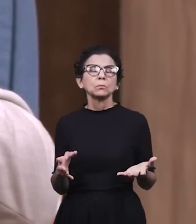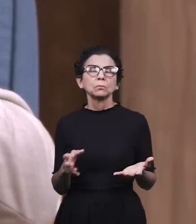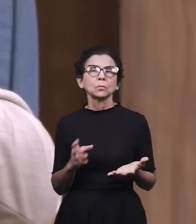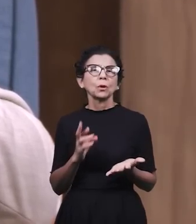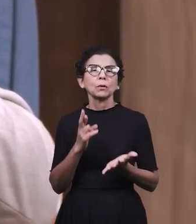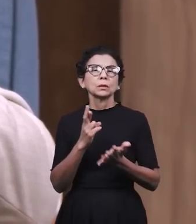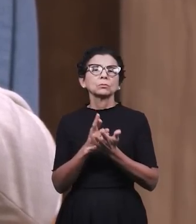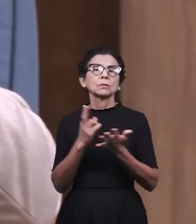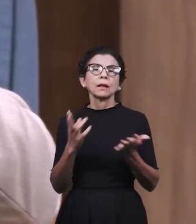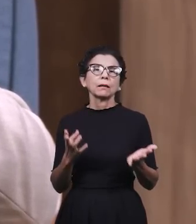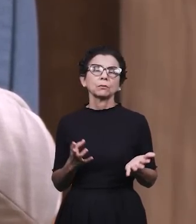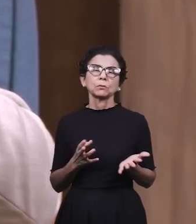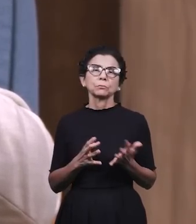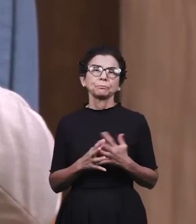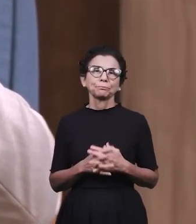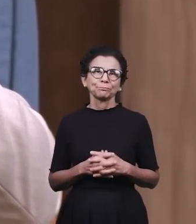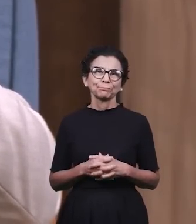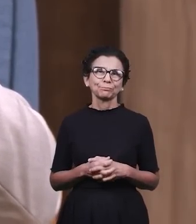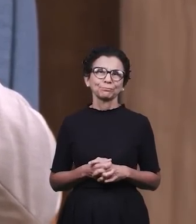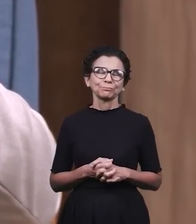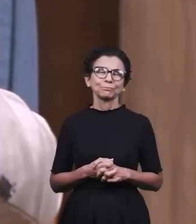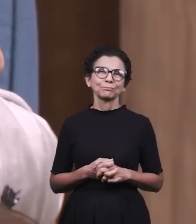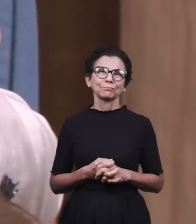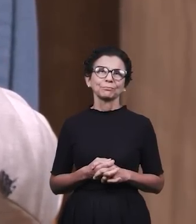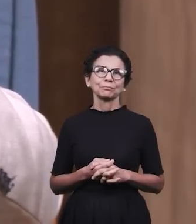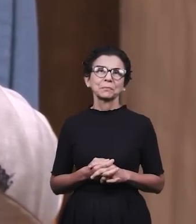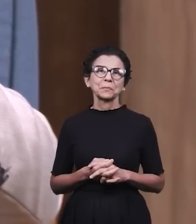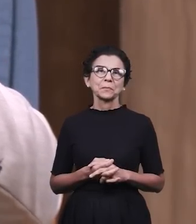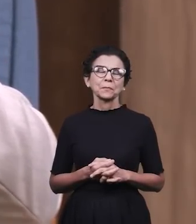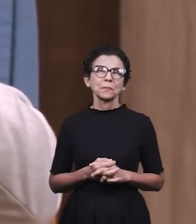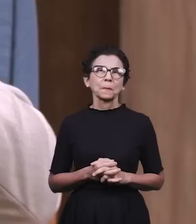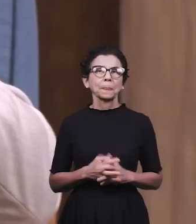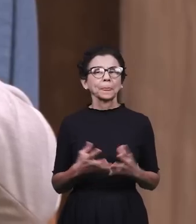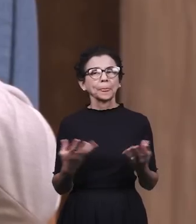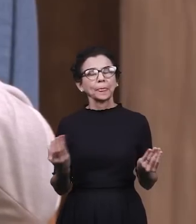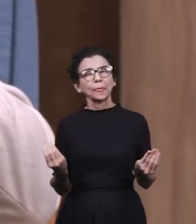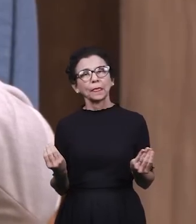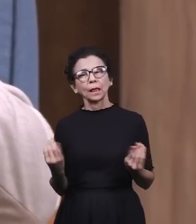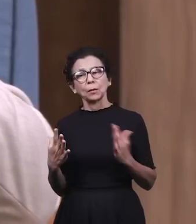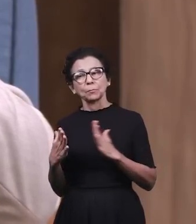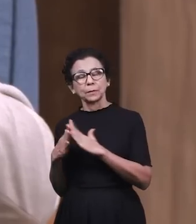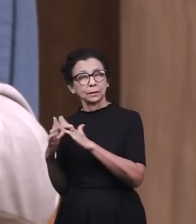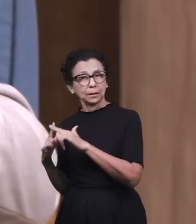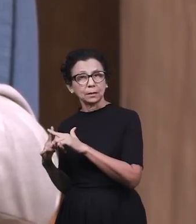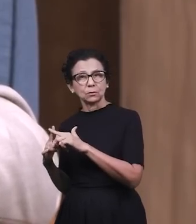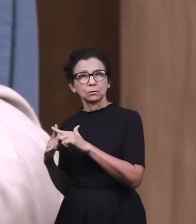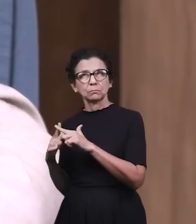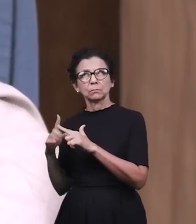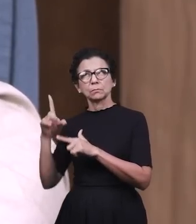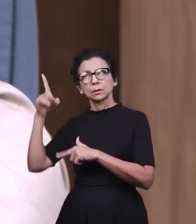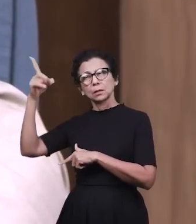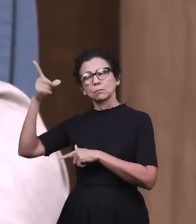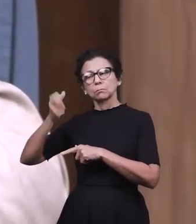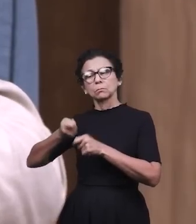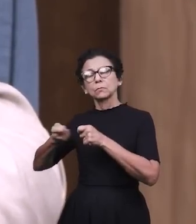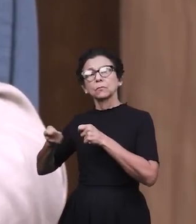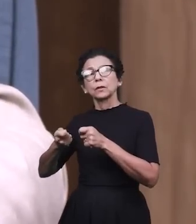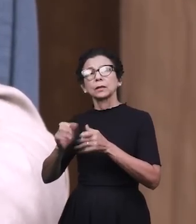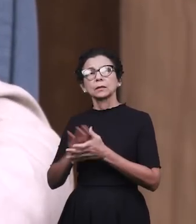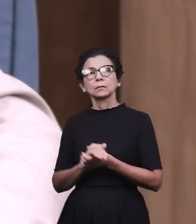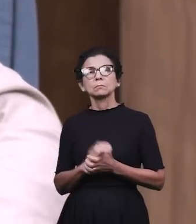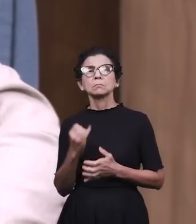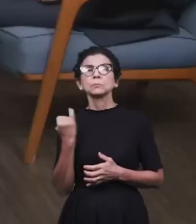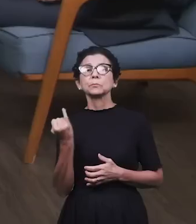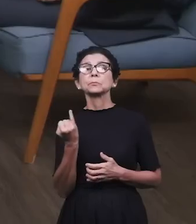acontecer na vida do homem e aqui da igreja, né? Ao ser governado por Deus? Qual a